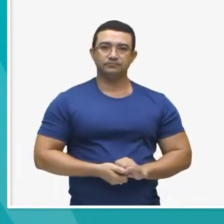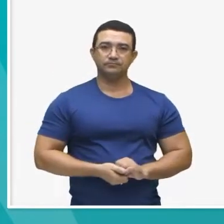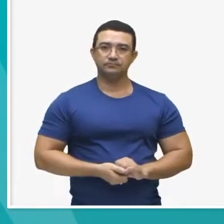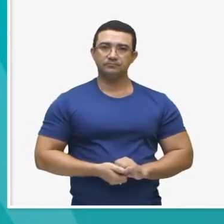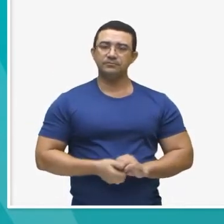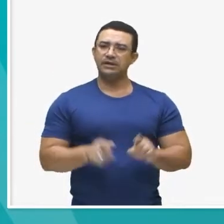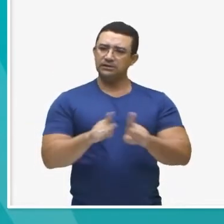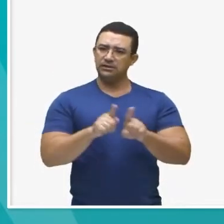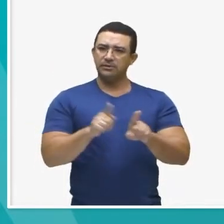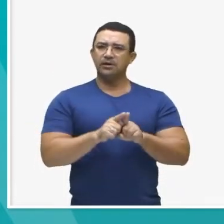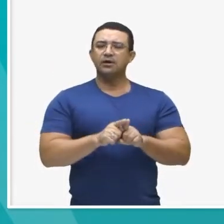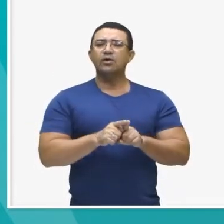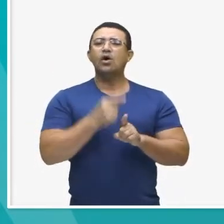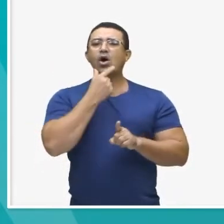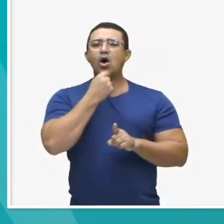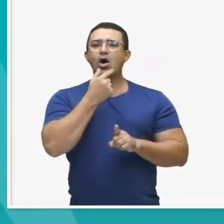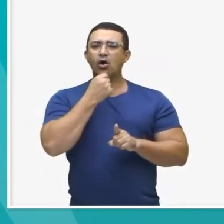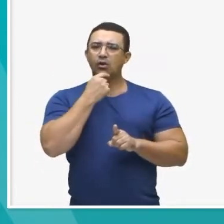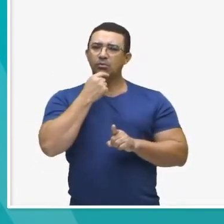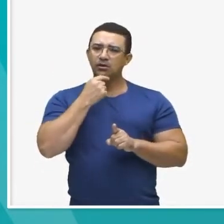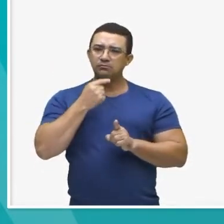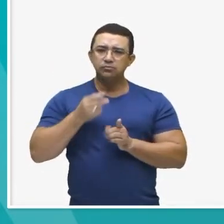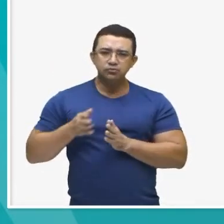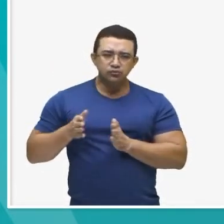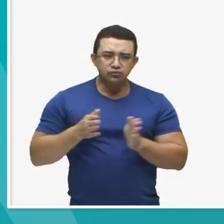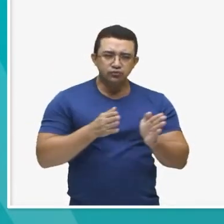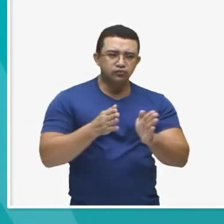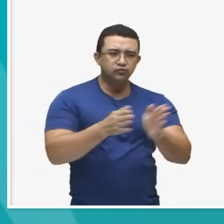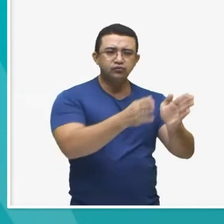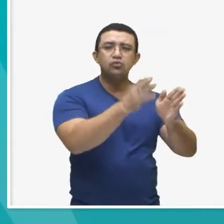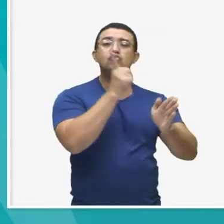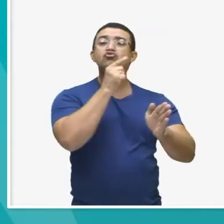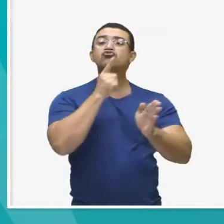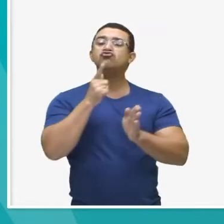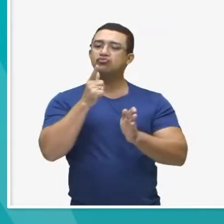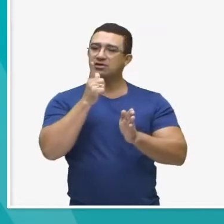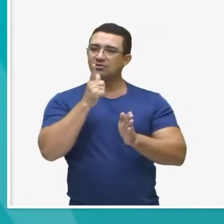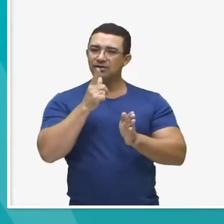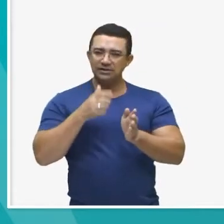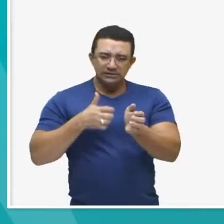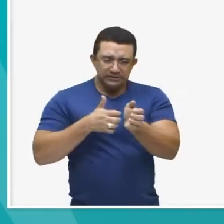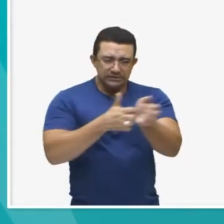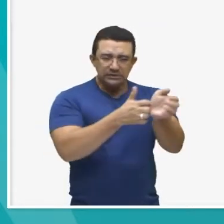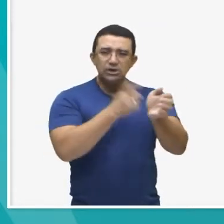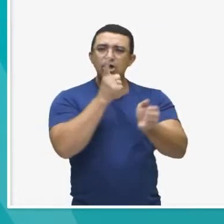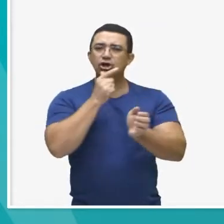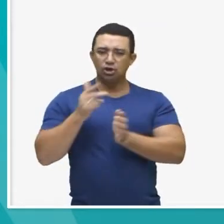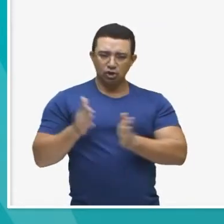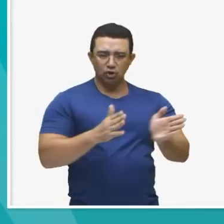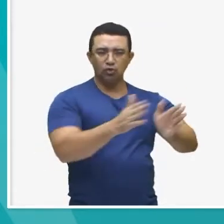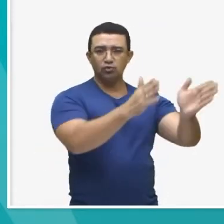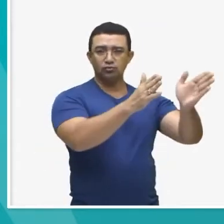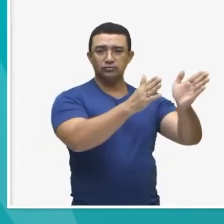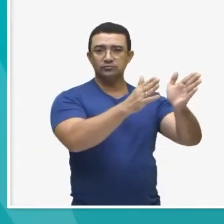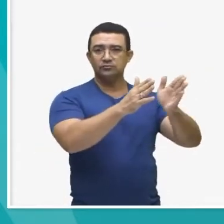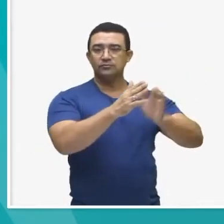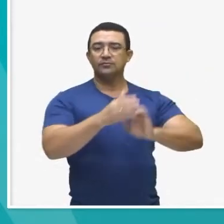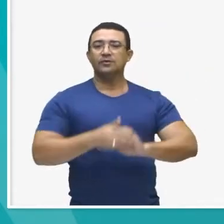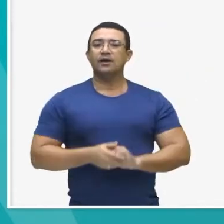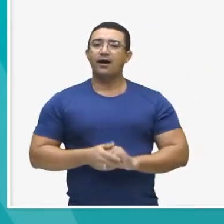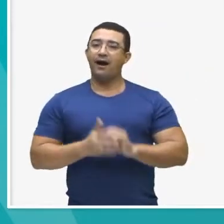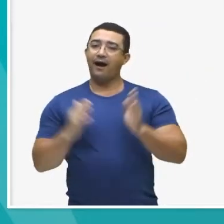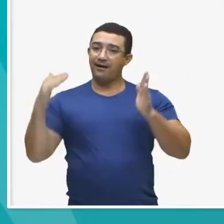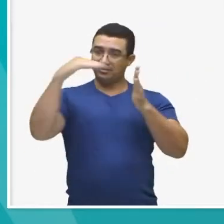de um rio que existe no seu estado que se chama Rio Capiberibe. Ele vai acompanhando, né, o curso desse rio até que ele vai chegar